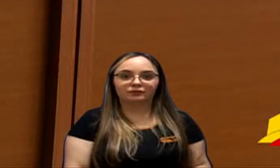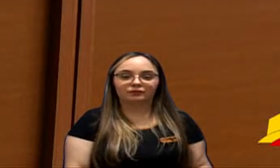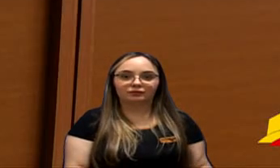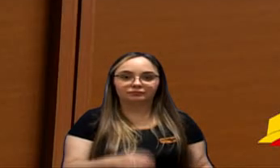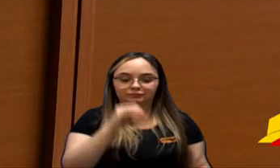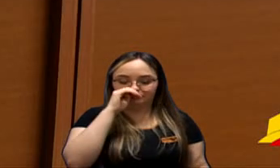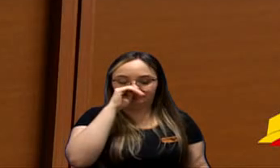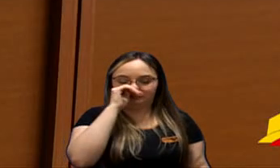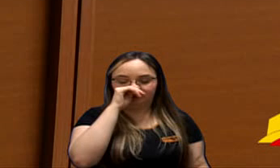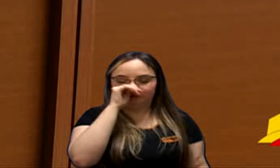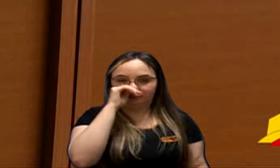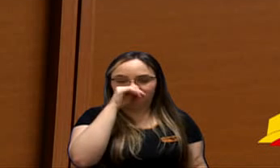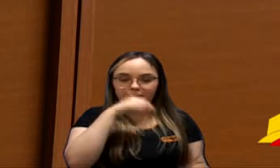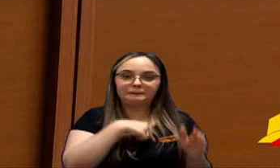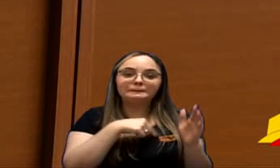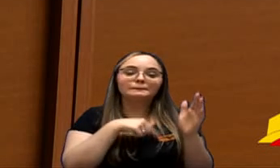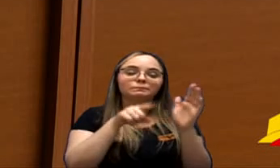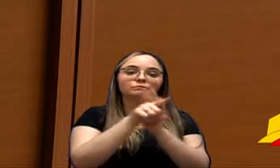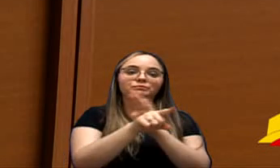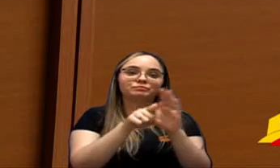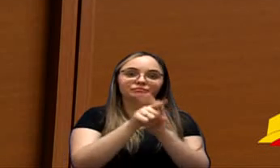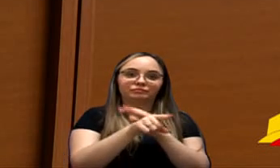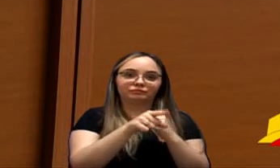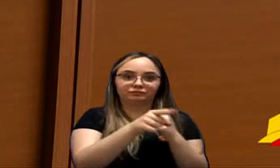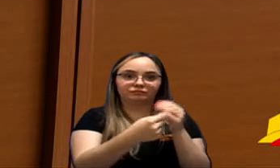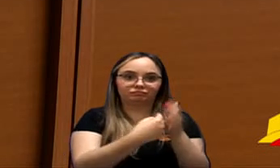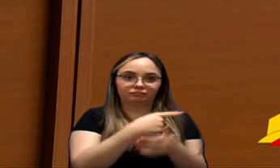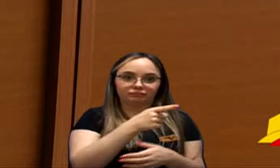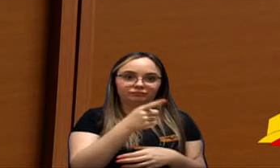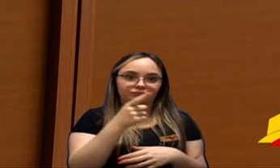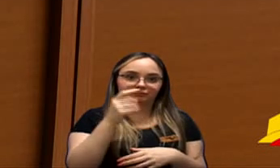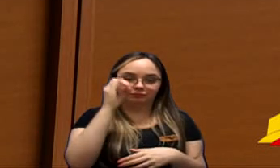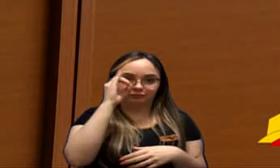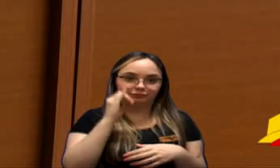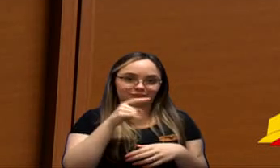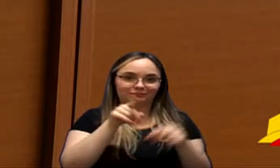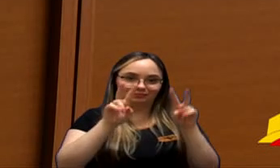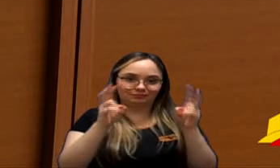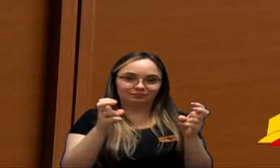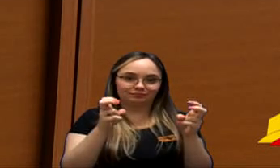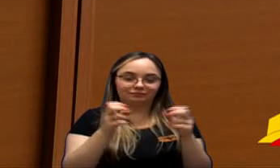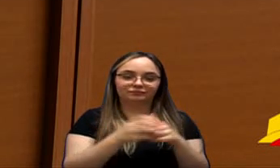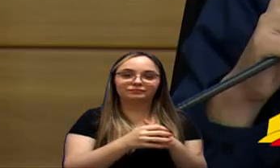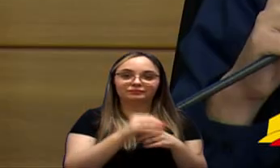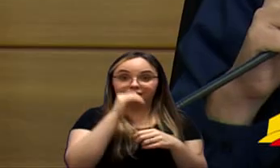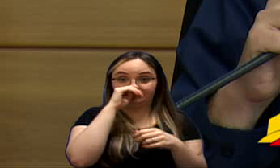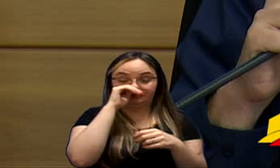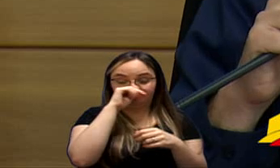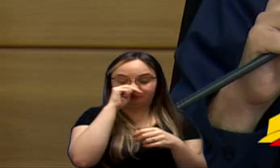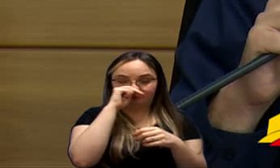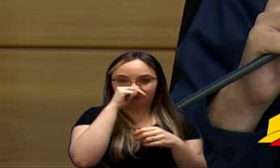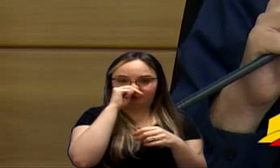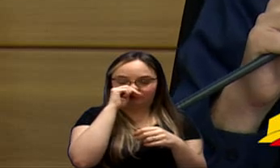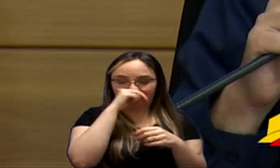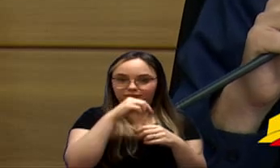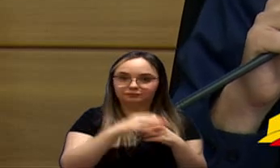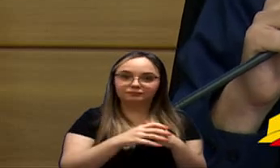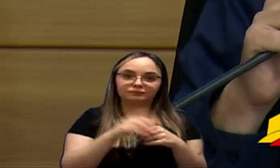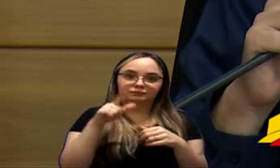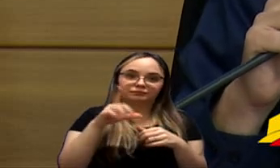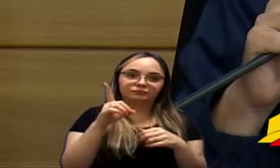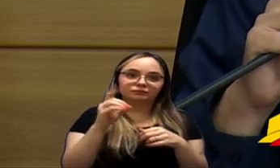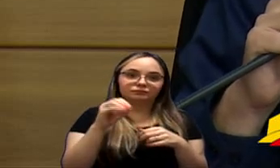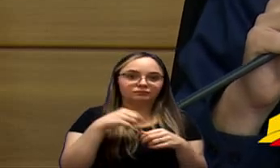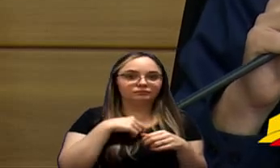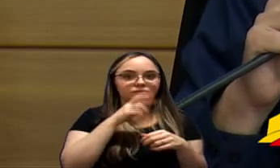e da vereadora Fernanda. Do que é referente com relação às perguntas da senhora sobre o que está em pauta, que é a LDO, eu